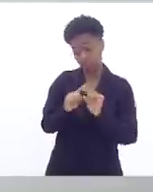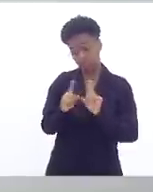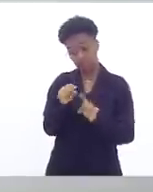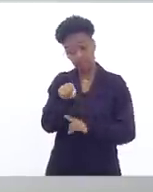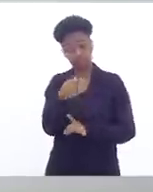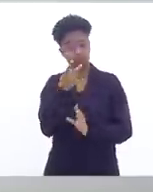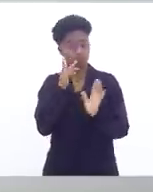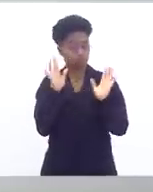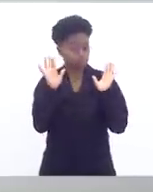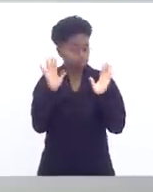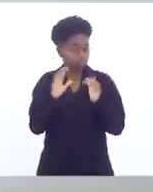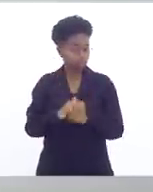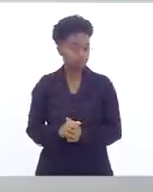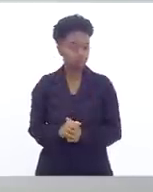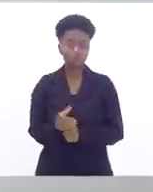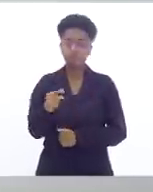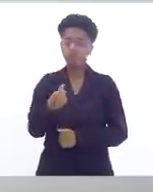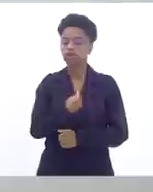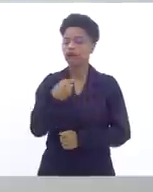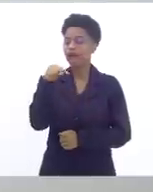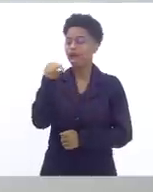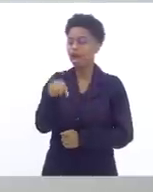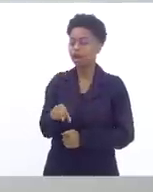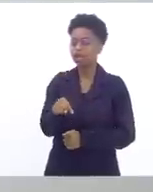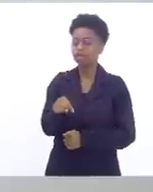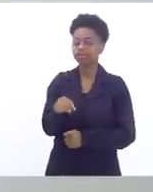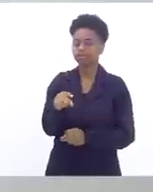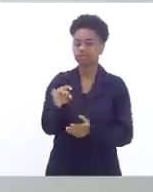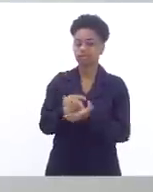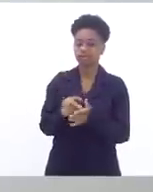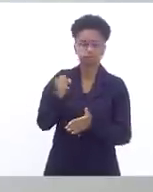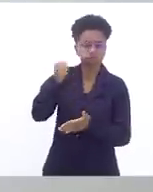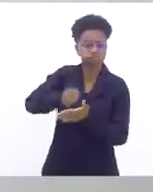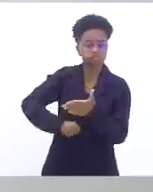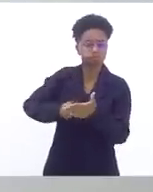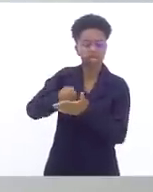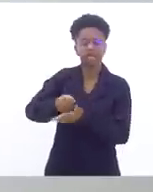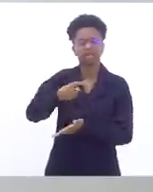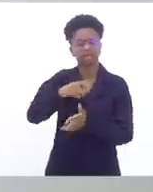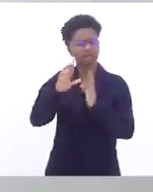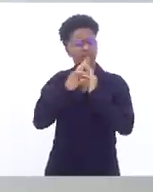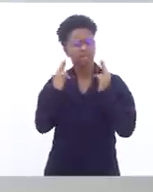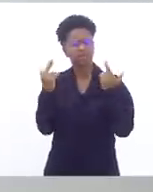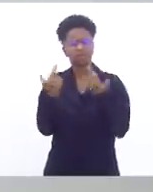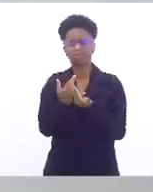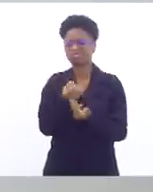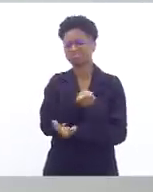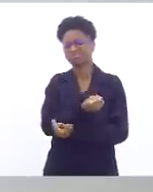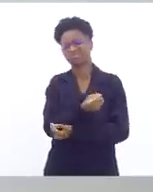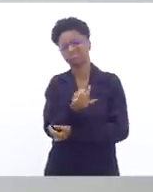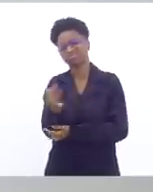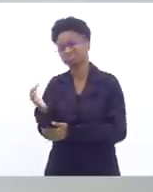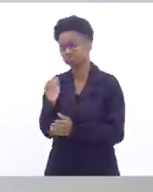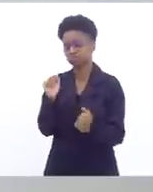e nós estamos aqui exatamente para lutar tivemos diversas reuniões com as com as pensionistas onde